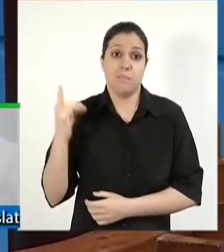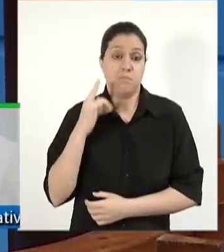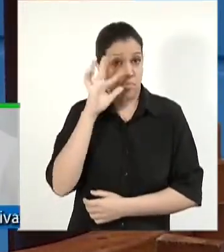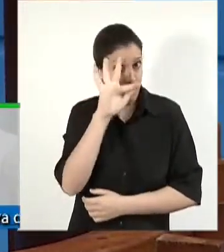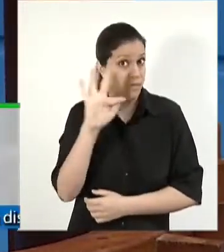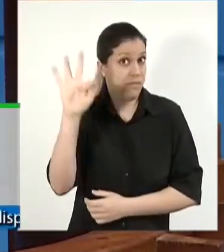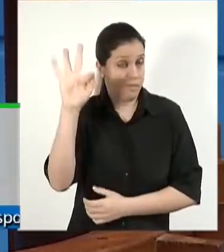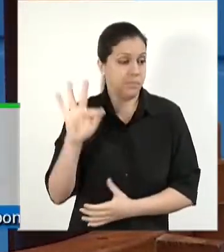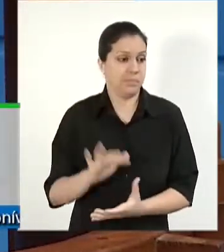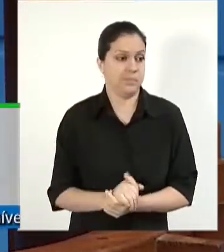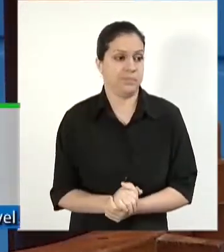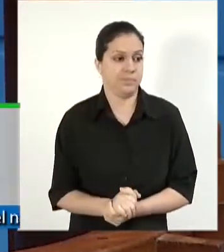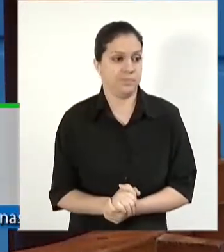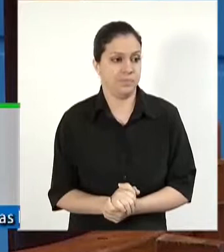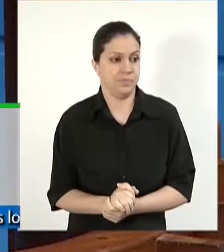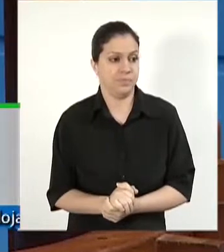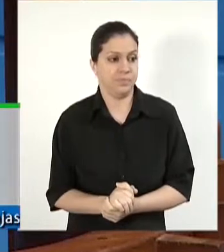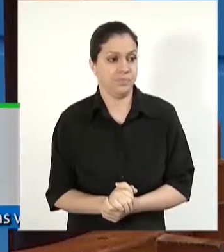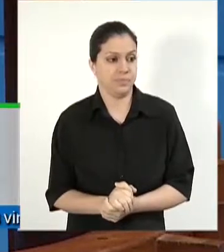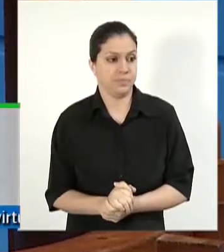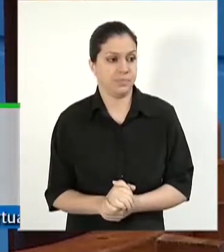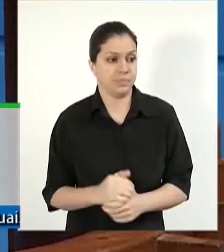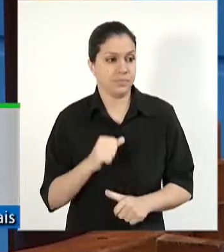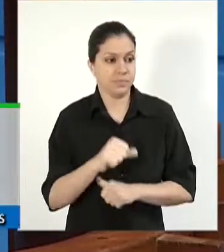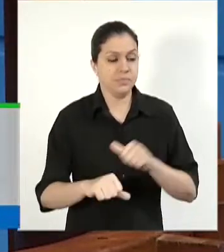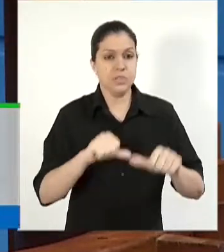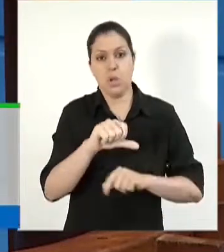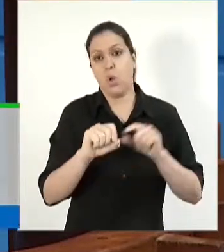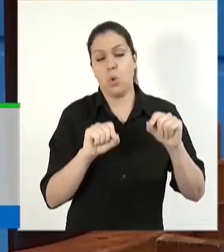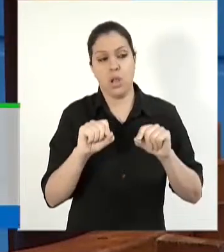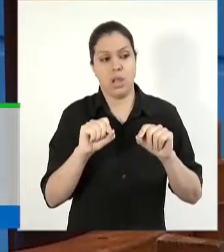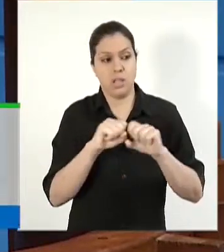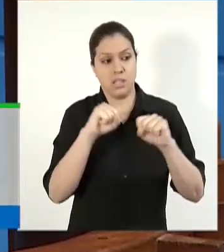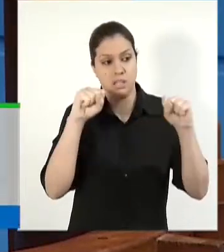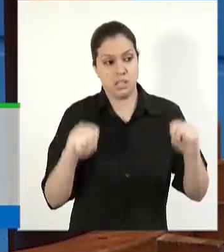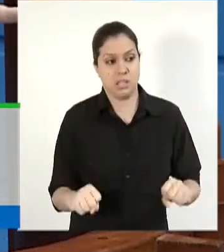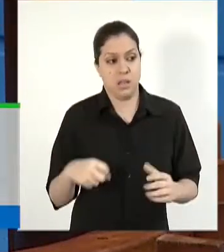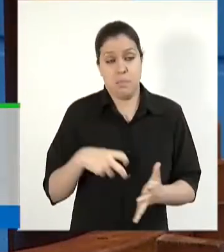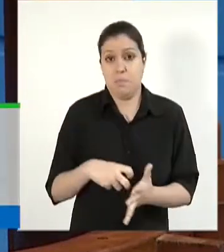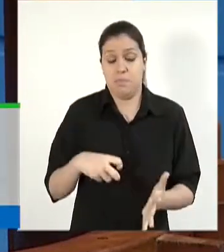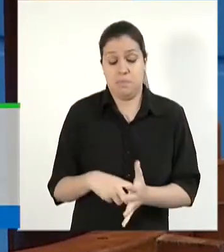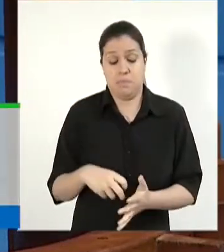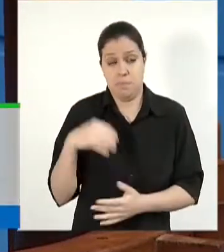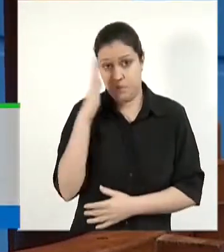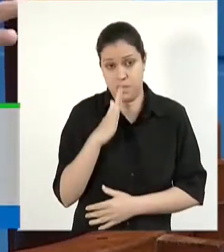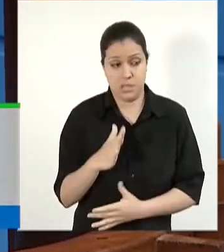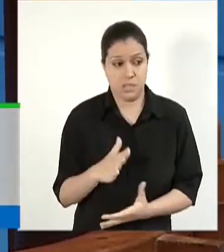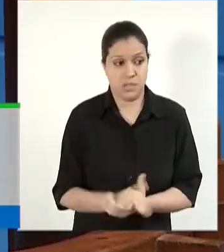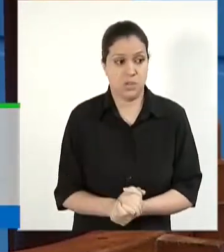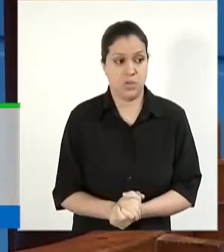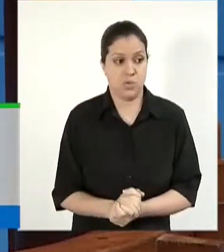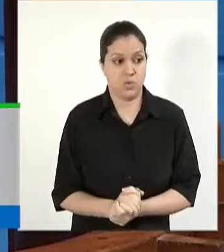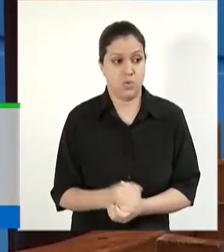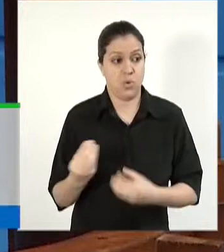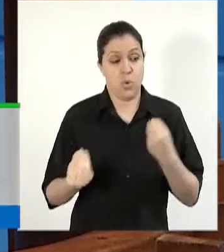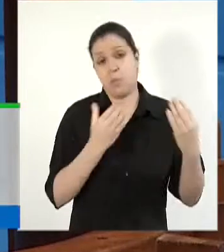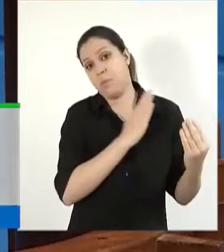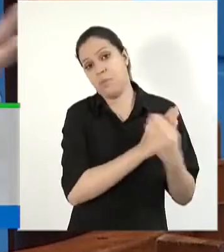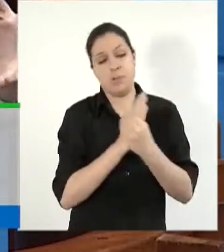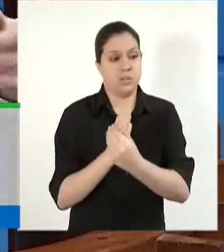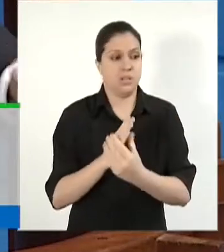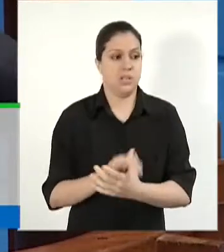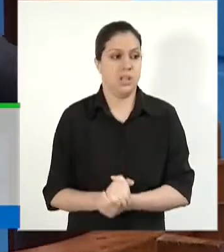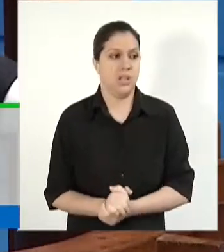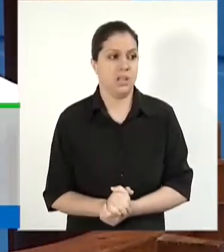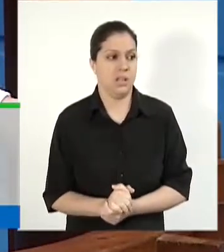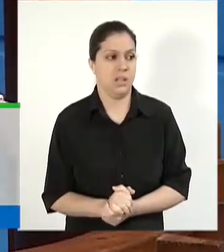federais, ao trocarem a fórmula do sistema penal brasileiro, do processo penal, do